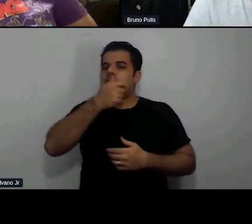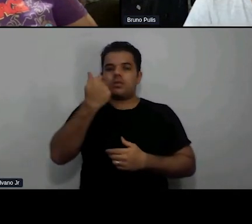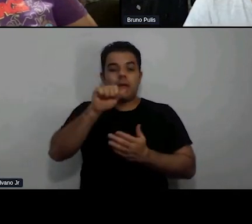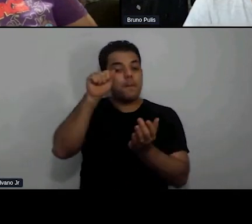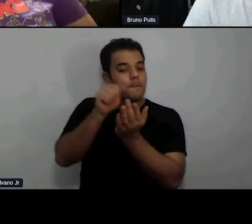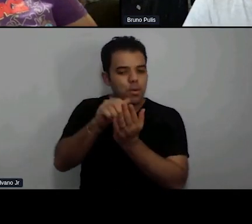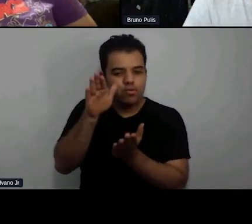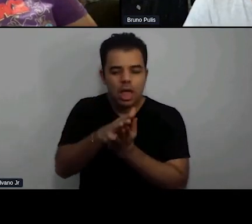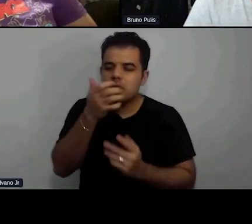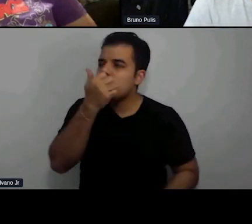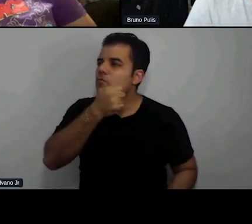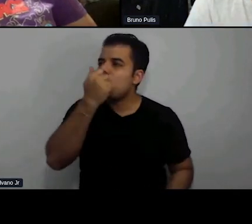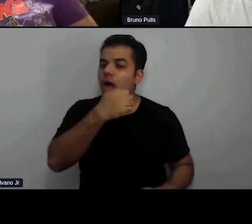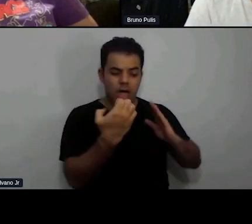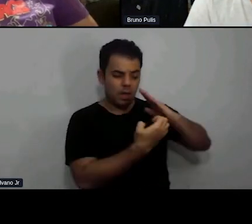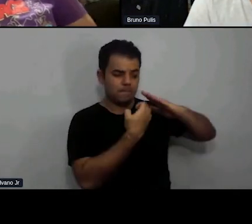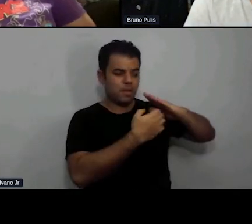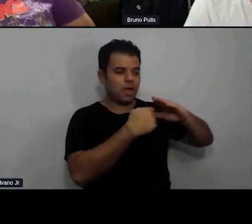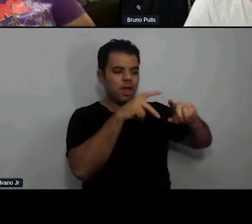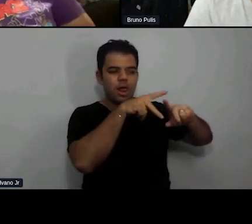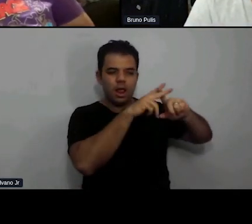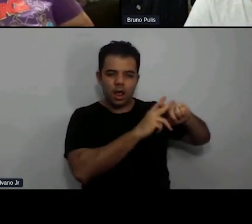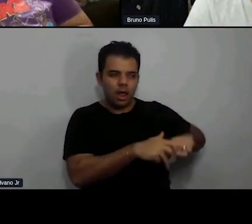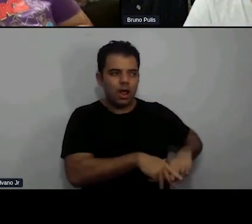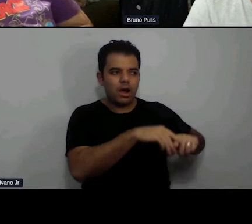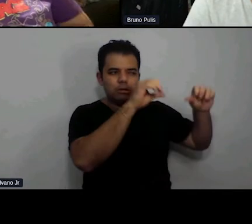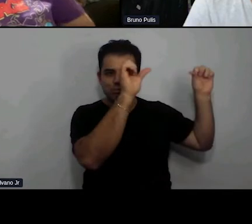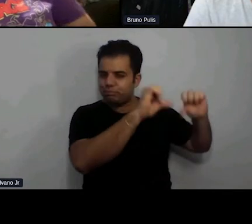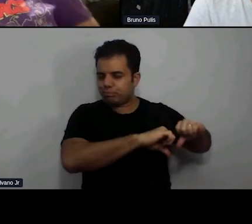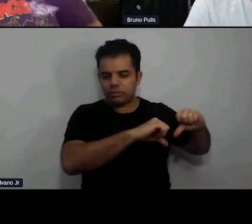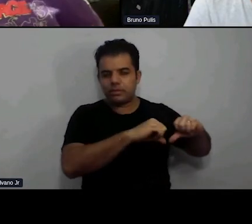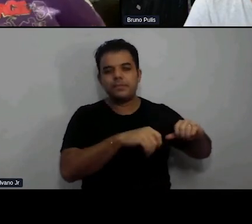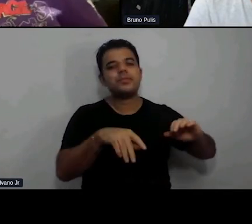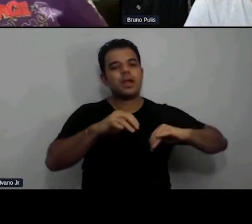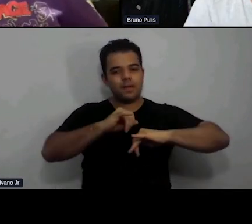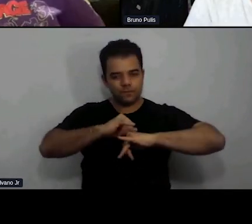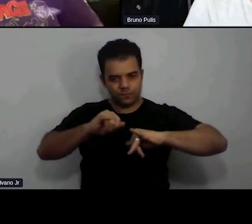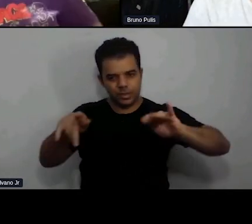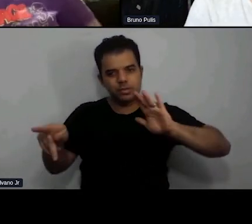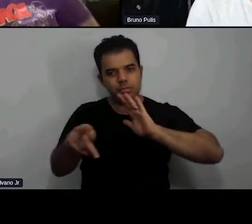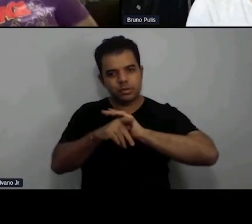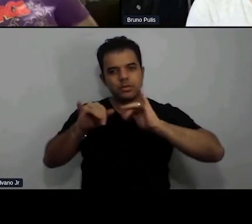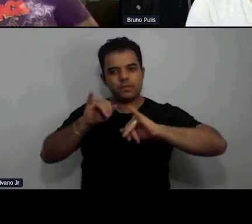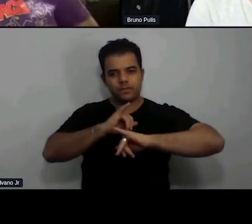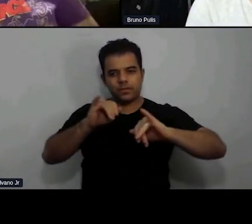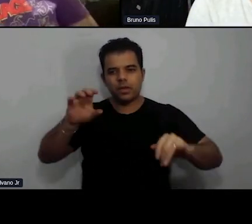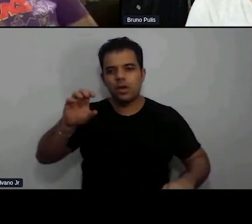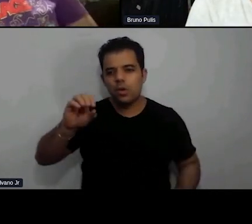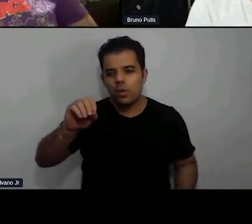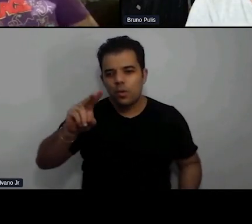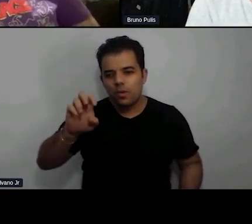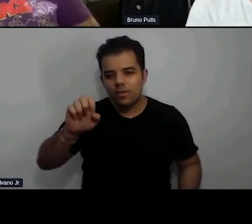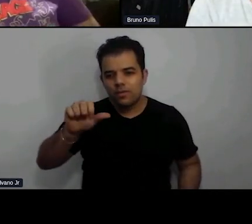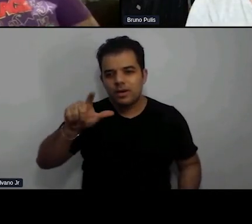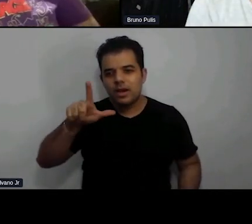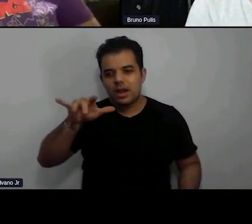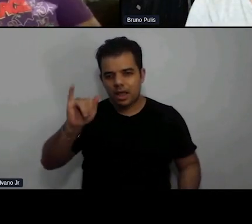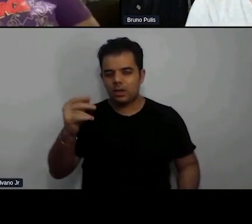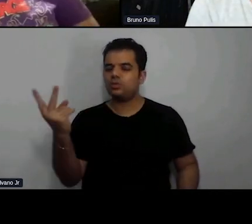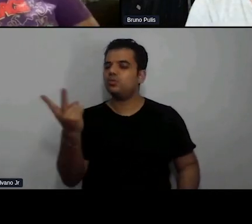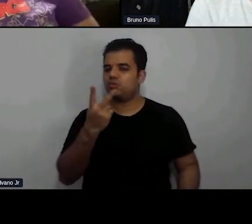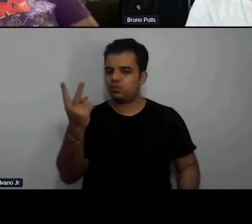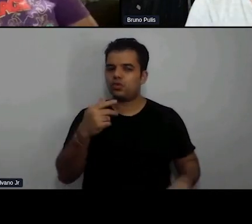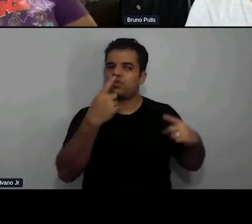multa. Reforço, mandei aqui no chat o manifesto, o overlay fact sheet, estamos ali, eu e o Pulis,